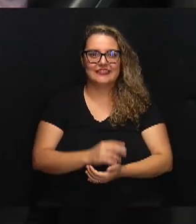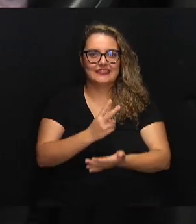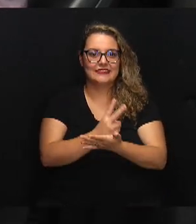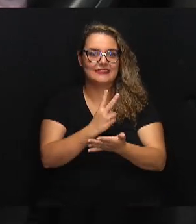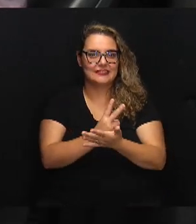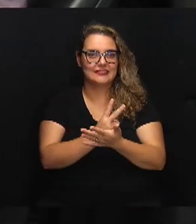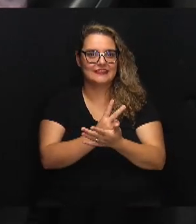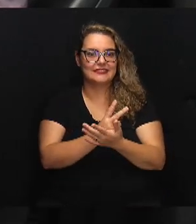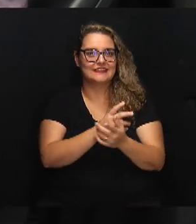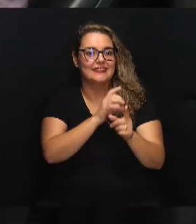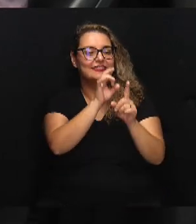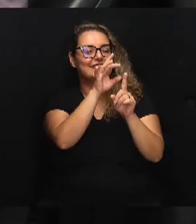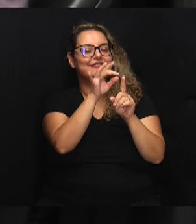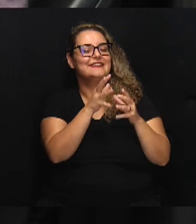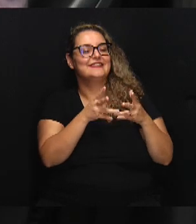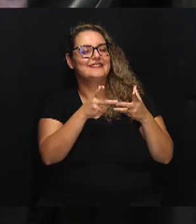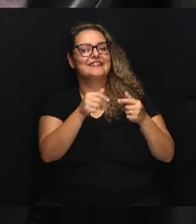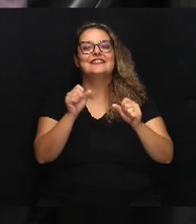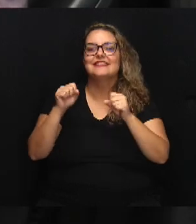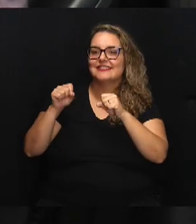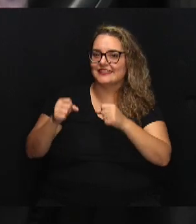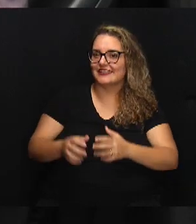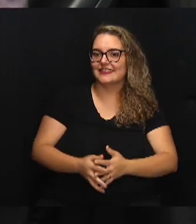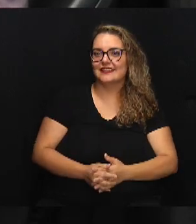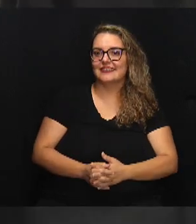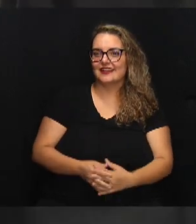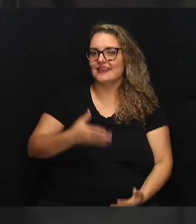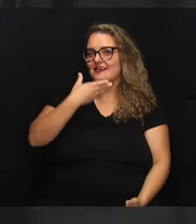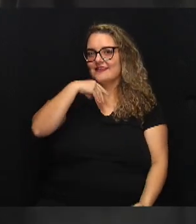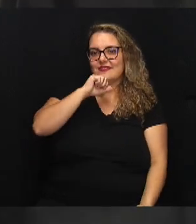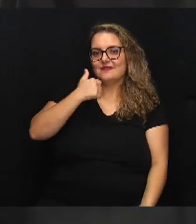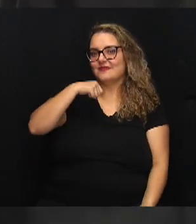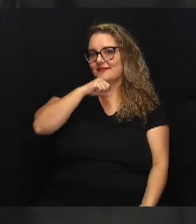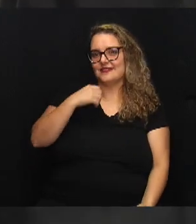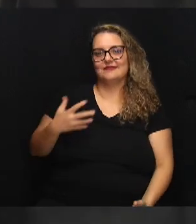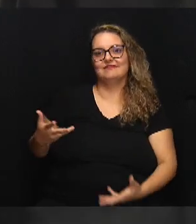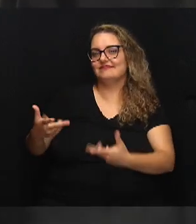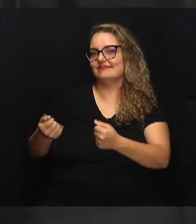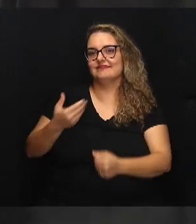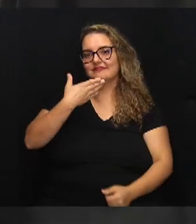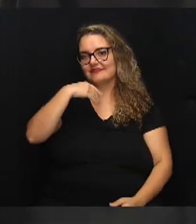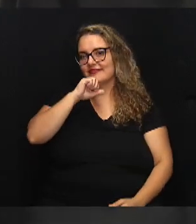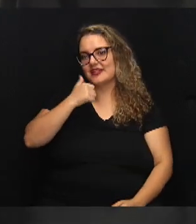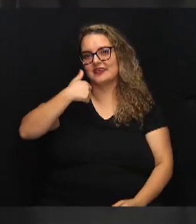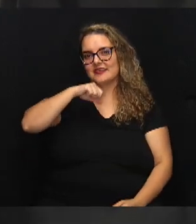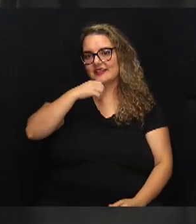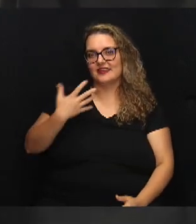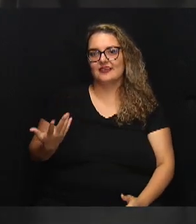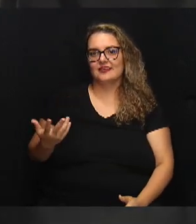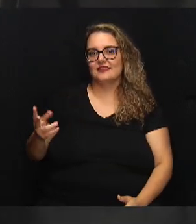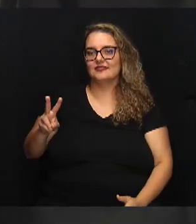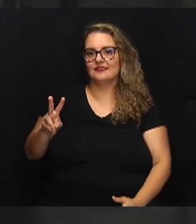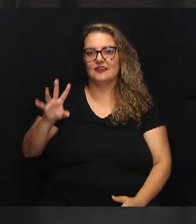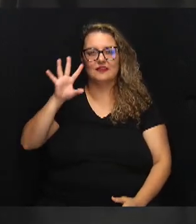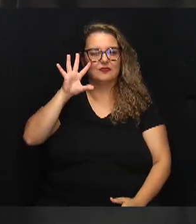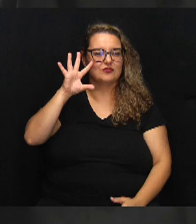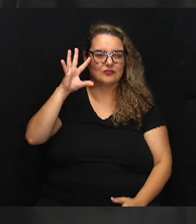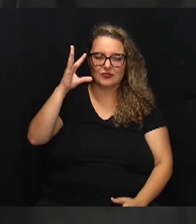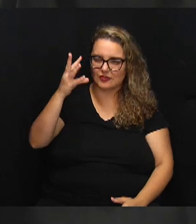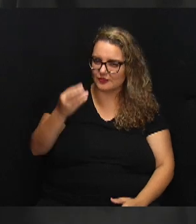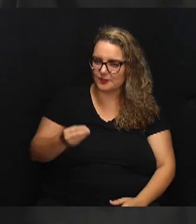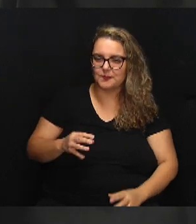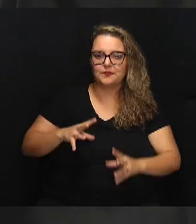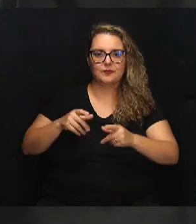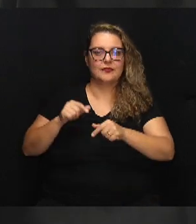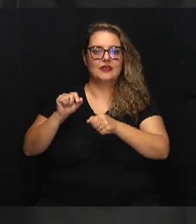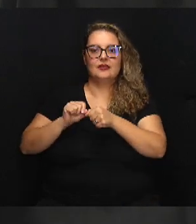essa joia, né? Meus pais são maravilhosos. Minha mãe e meu pai são muito compreensivos, né, com tudo que eu